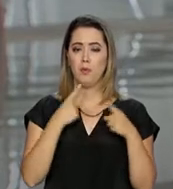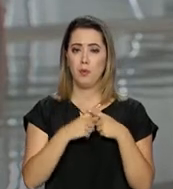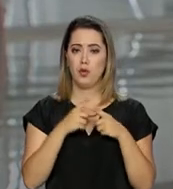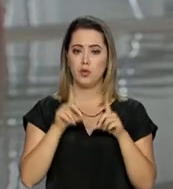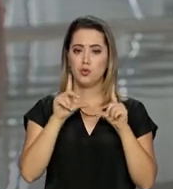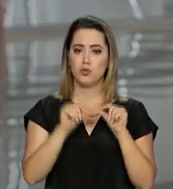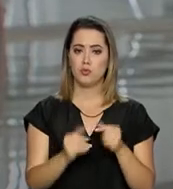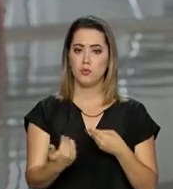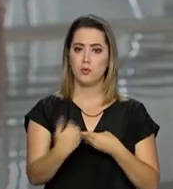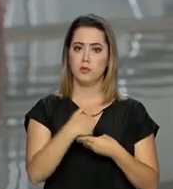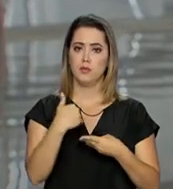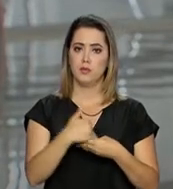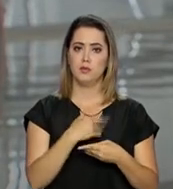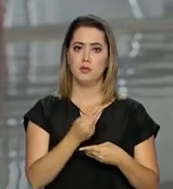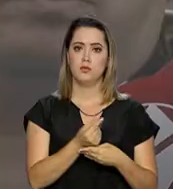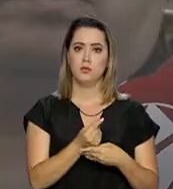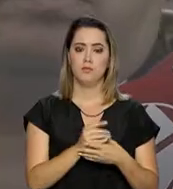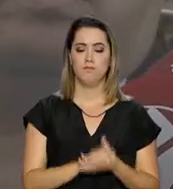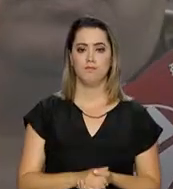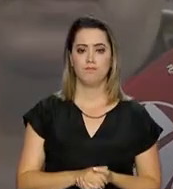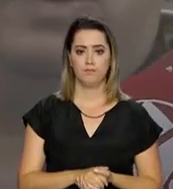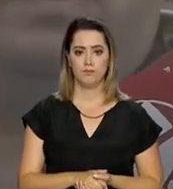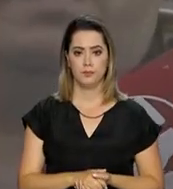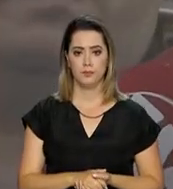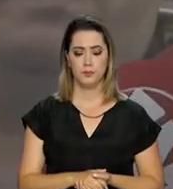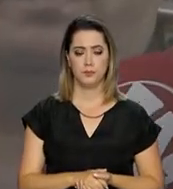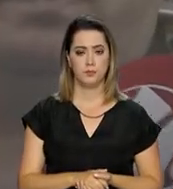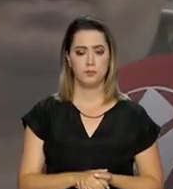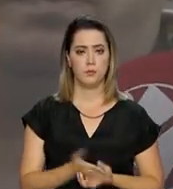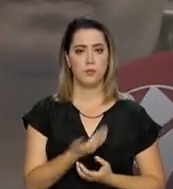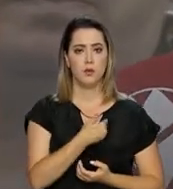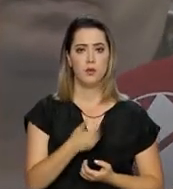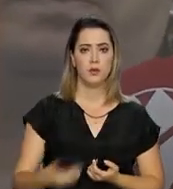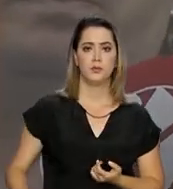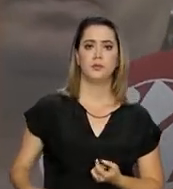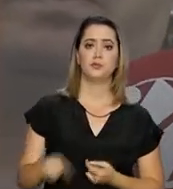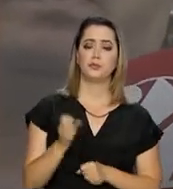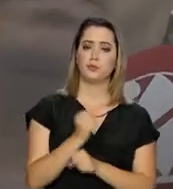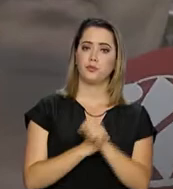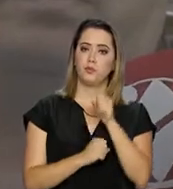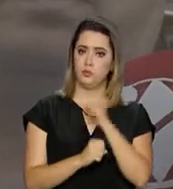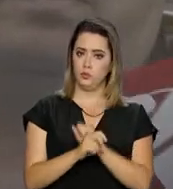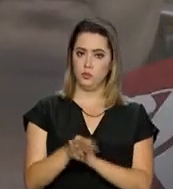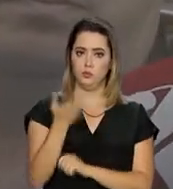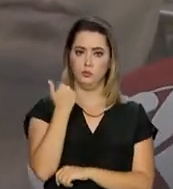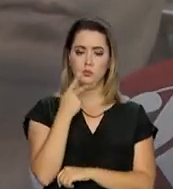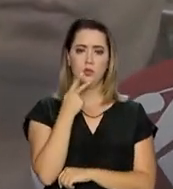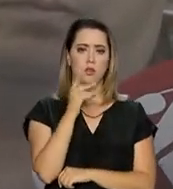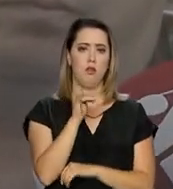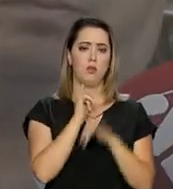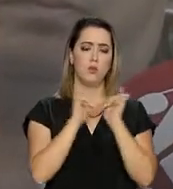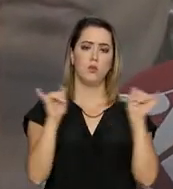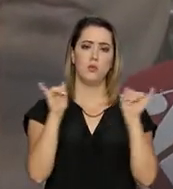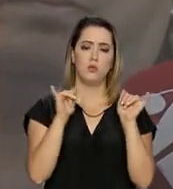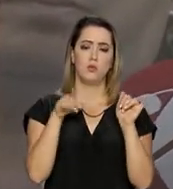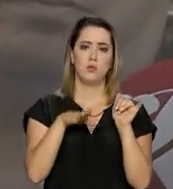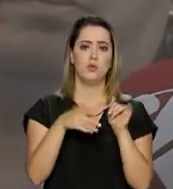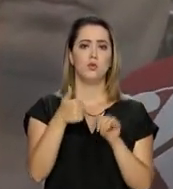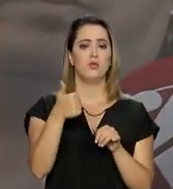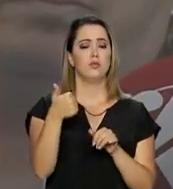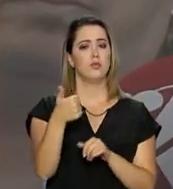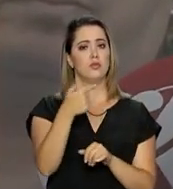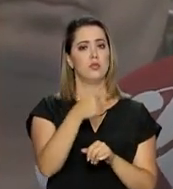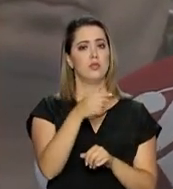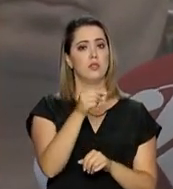na arrecadação o governo ano passado anunciou uma meta de 70 milhões de reais